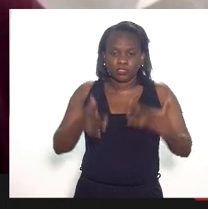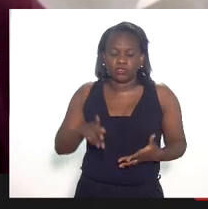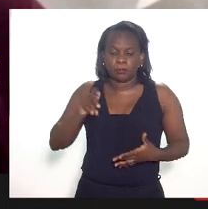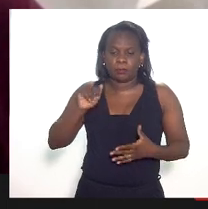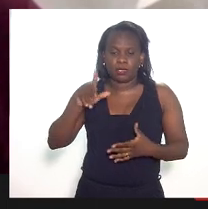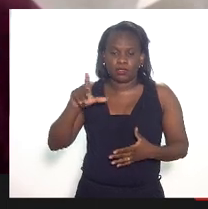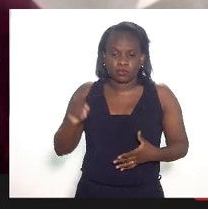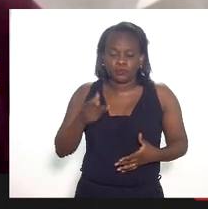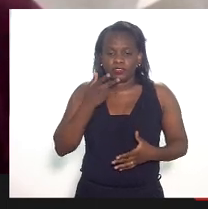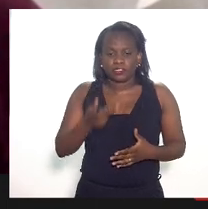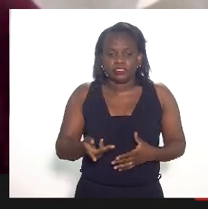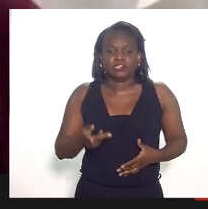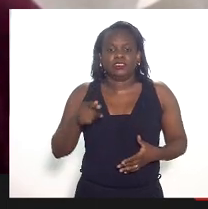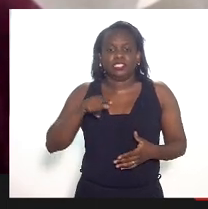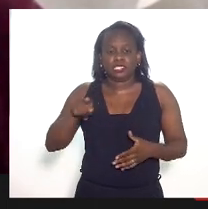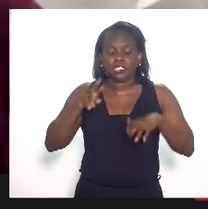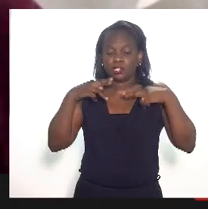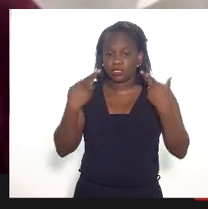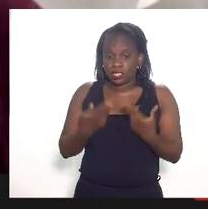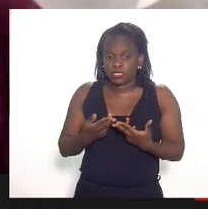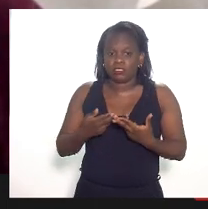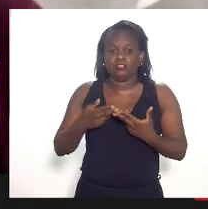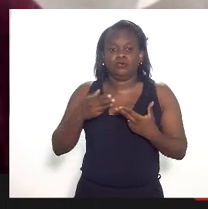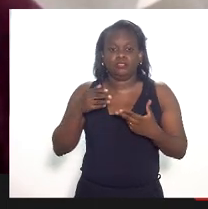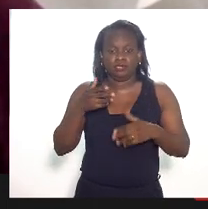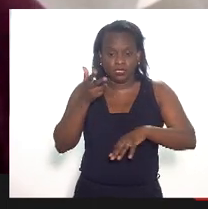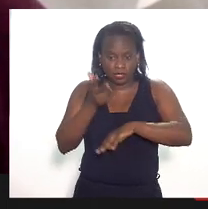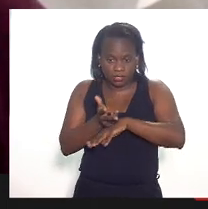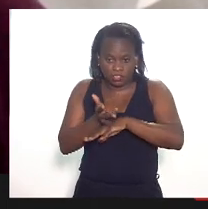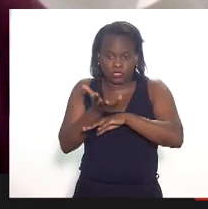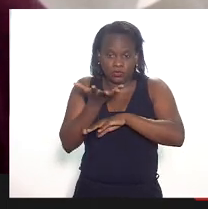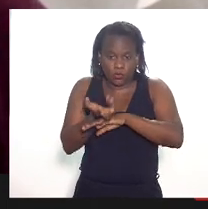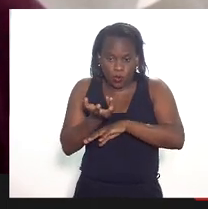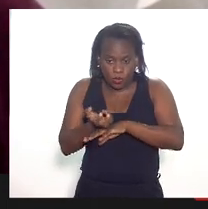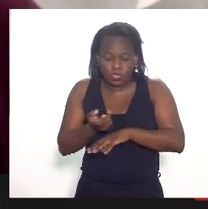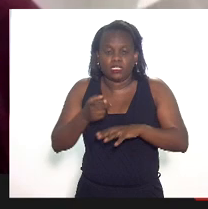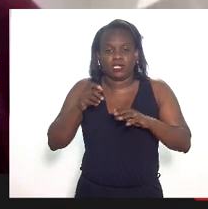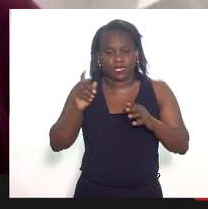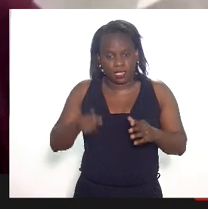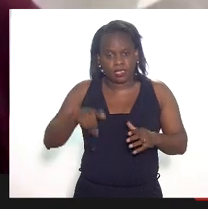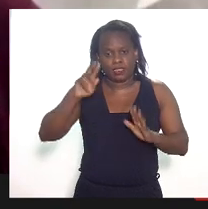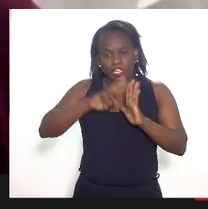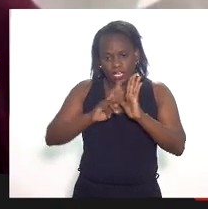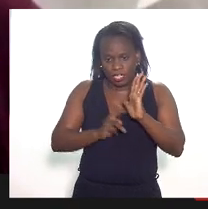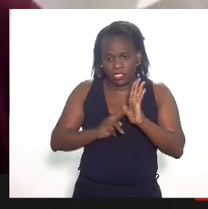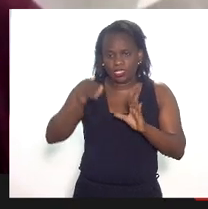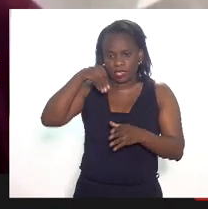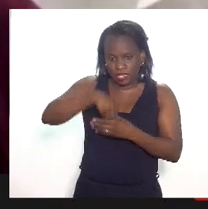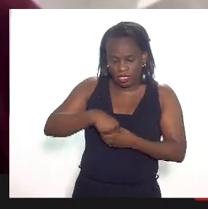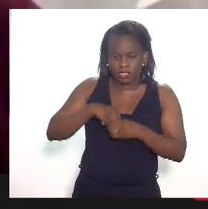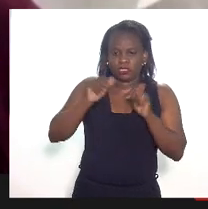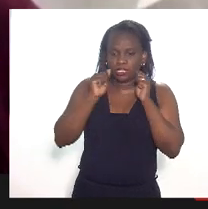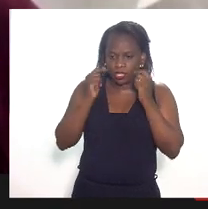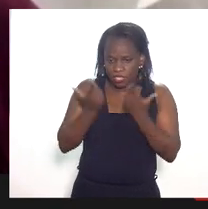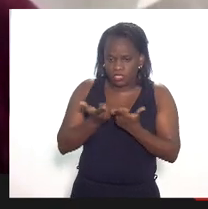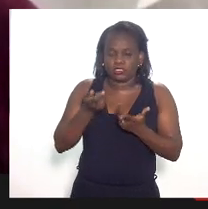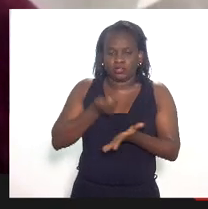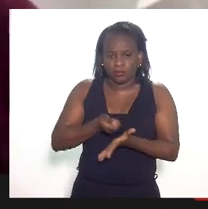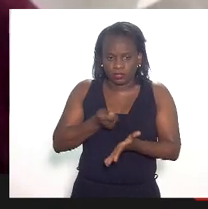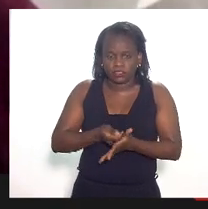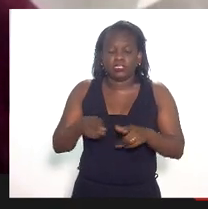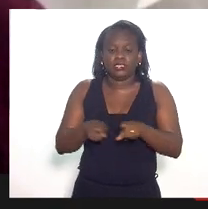dizer, vereador, que a nossa audiência foi gravada, como determina o regimento interno, a nossa audiência